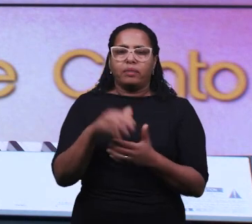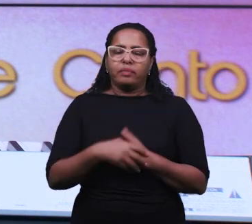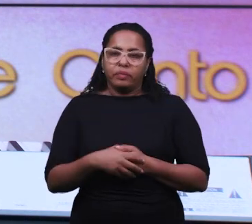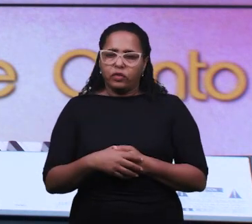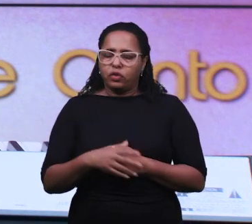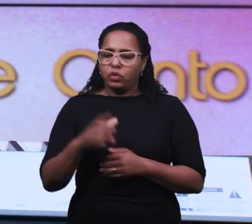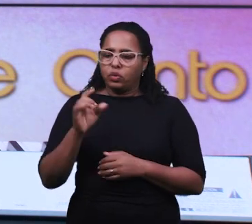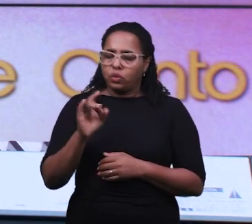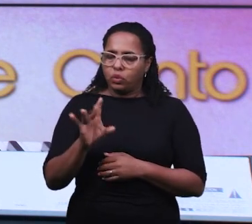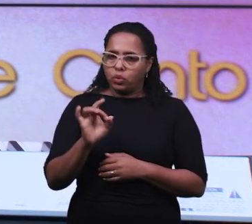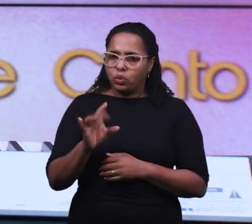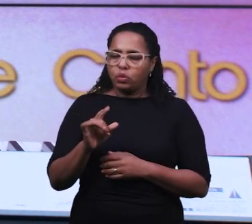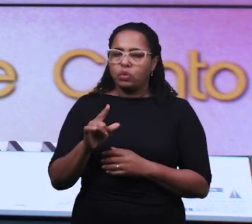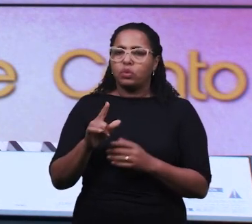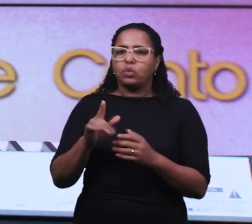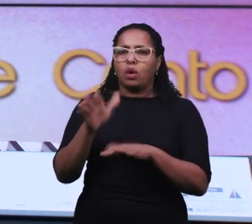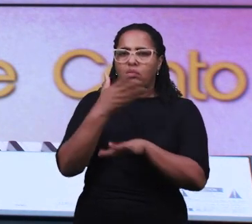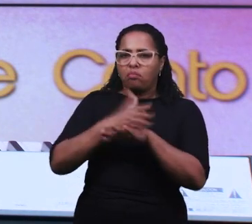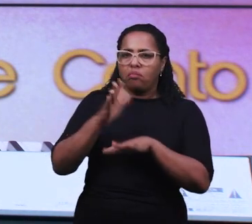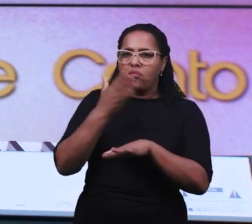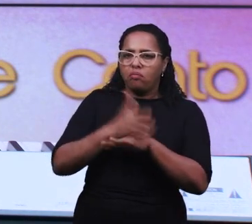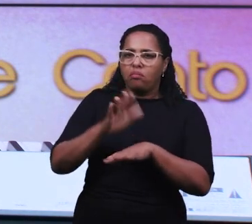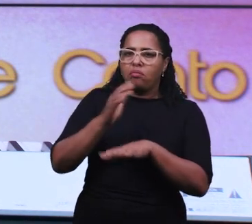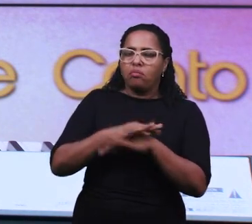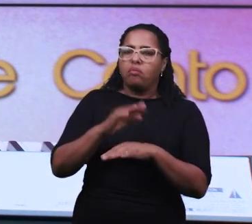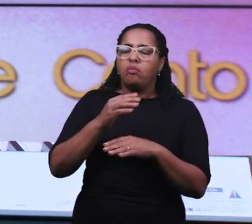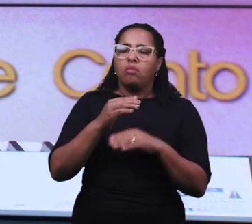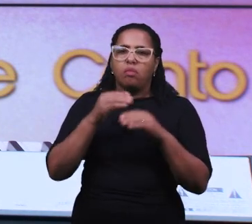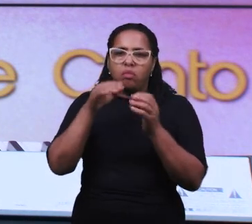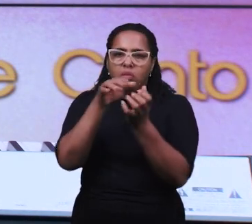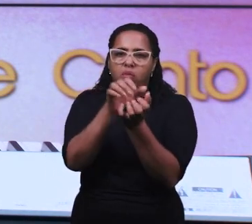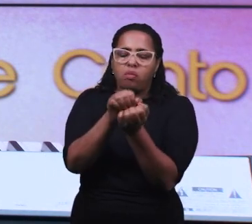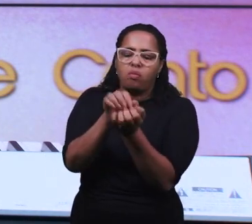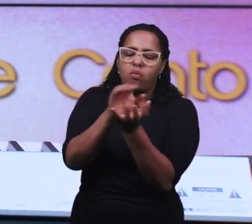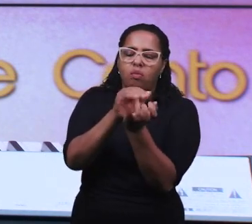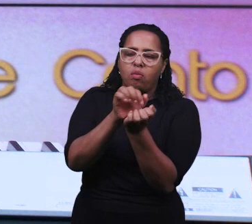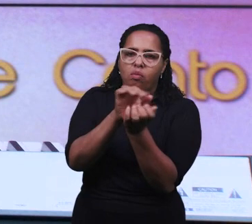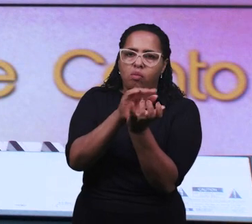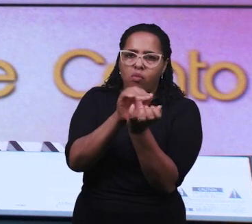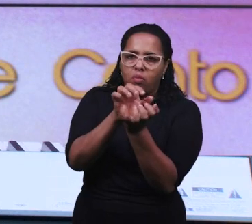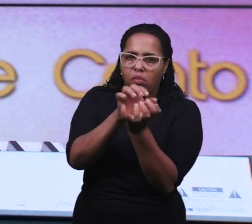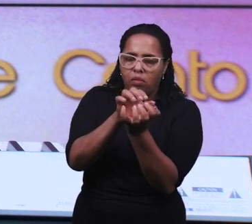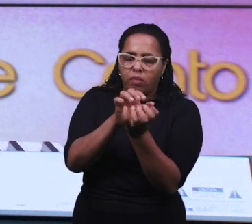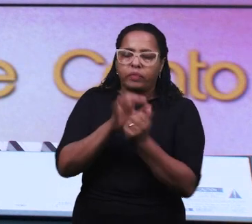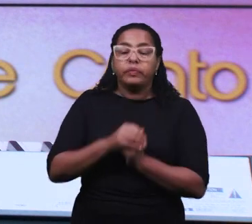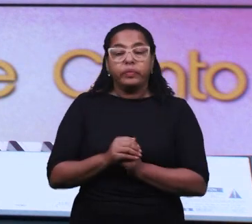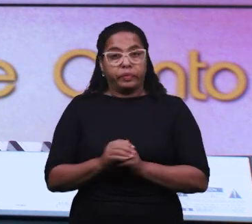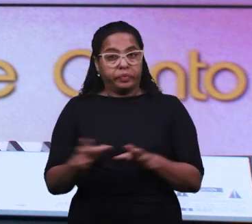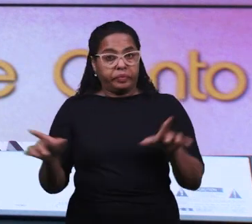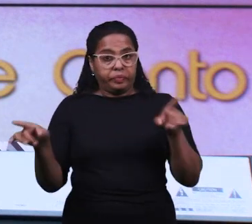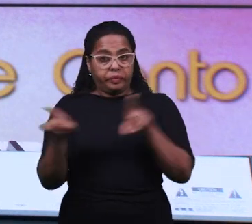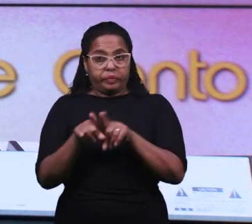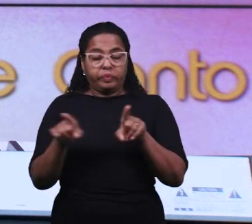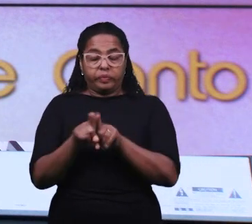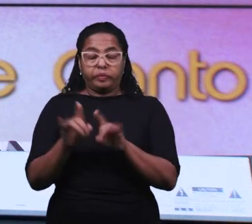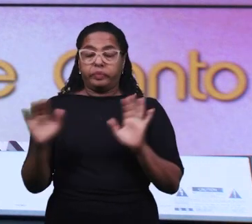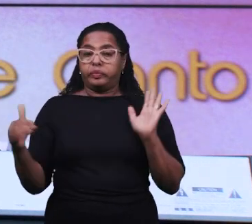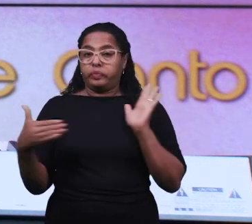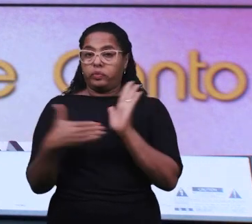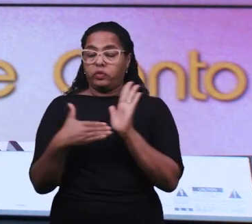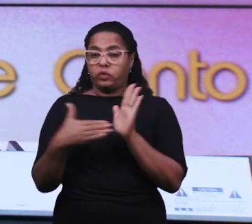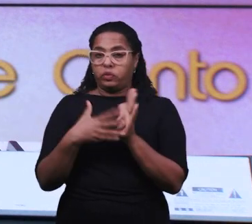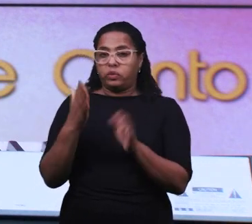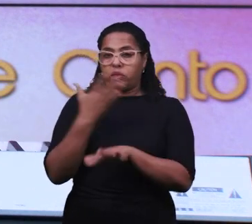mas isso somente para estimular a minha articulação. Nós ainda vamos fazer um